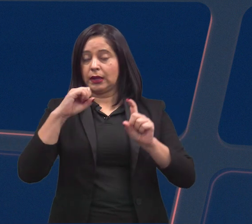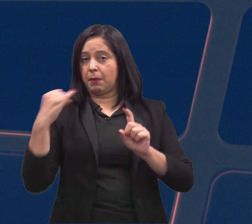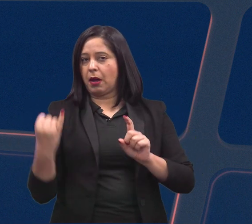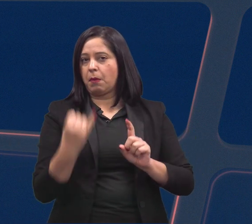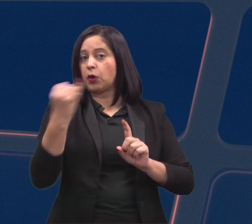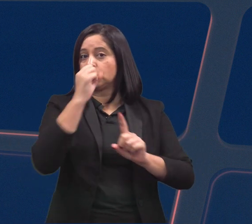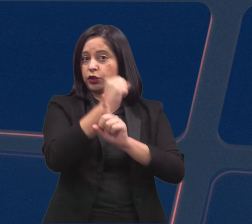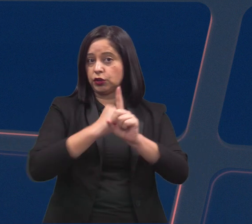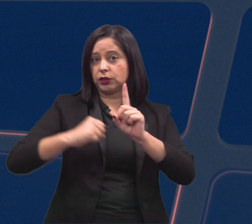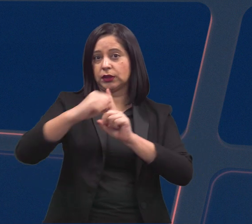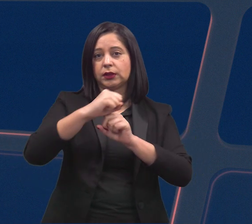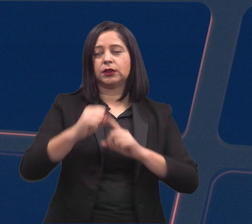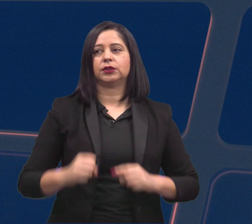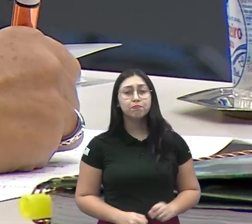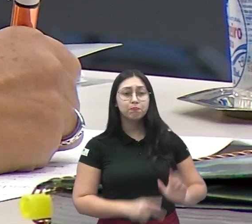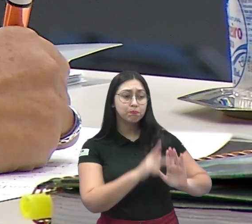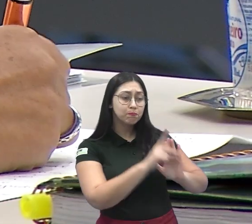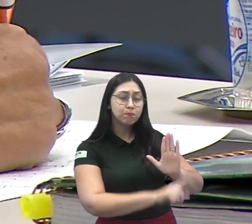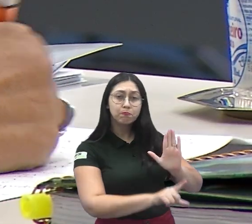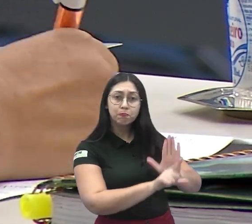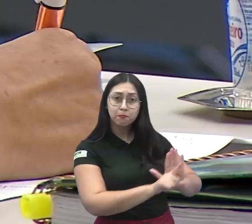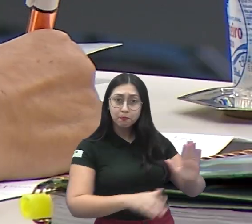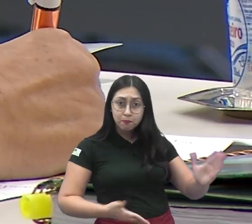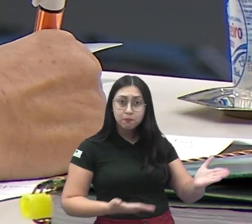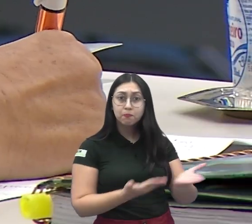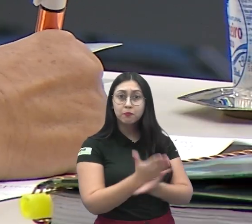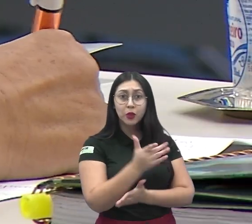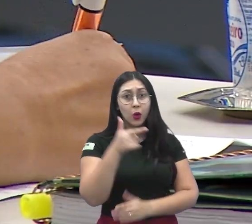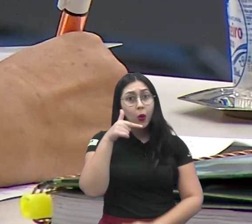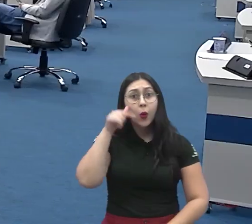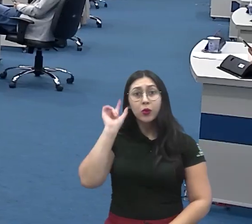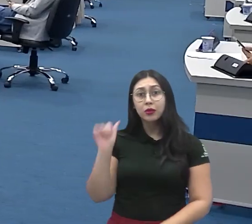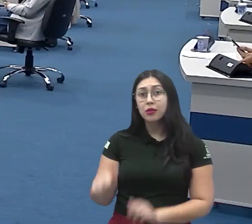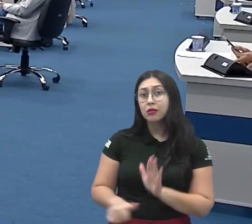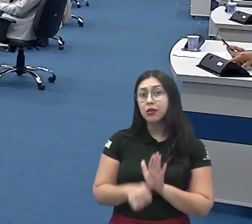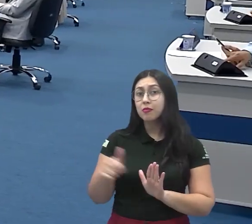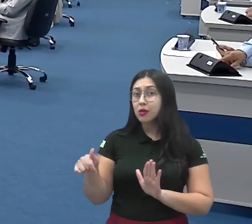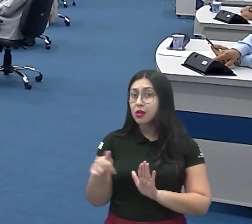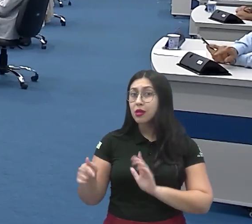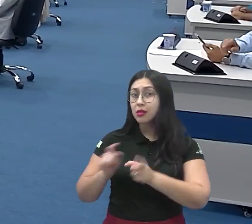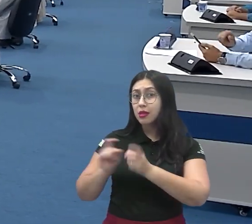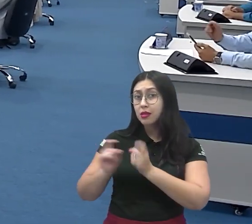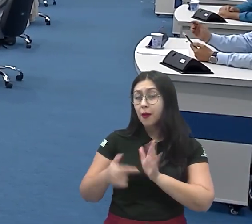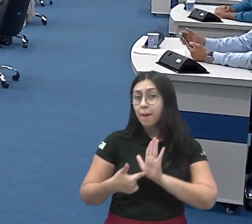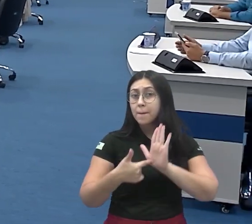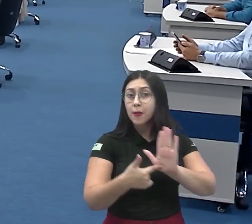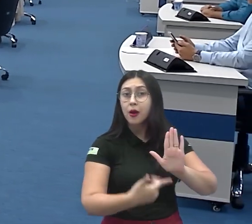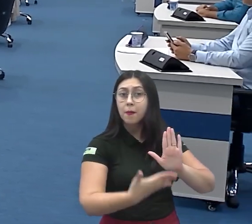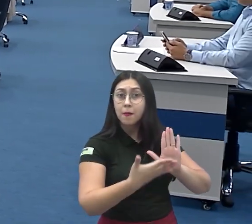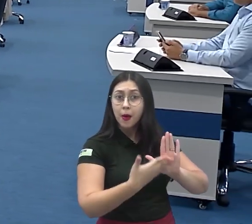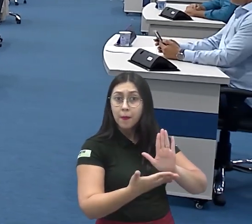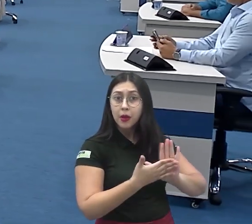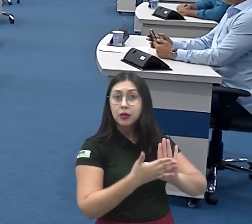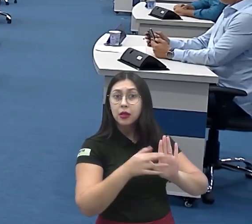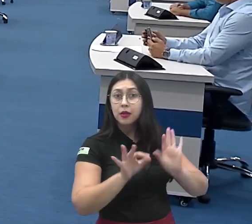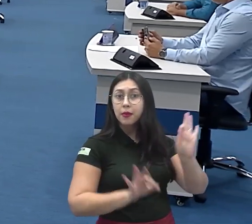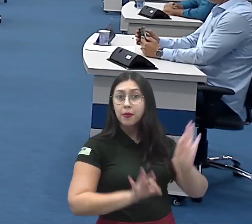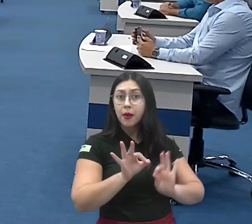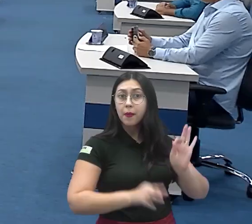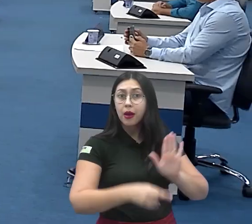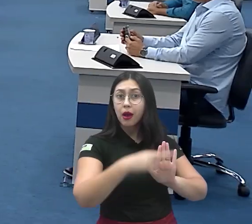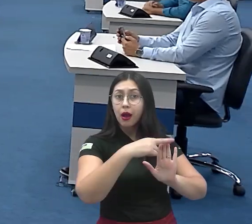de interesse público. Vamos ver. Entre os projetos aprovados na 17ª sessão do ano, destaque para a proposta